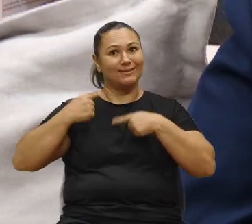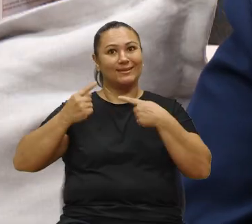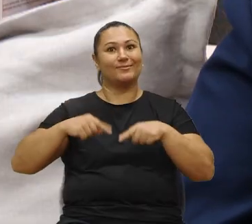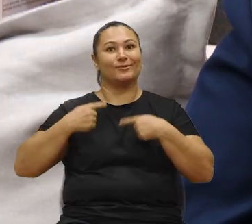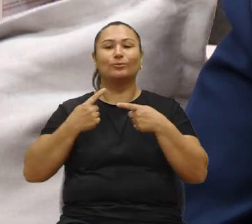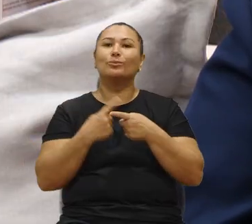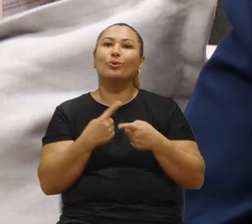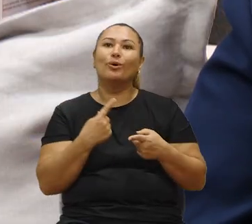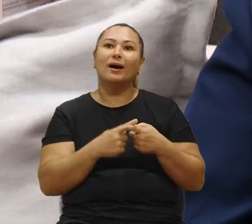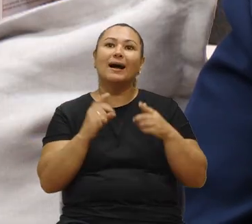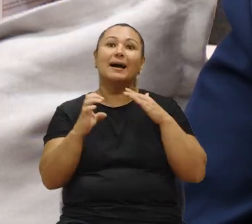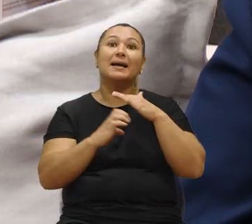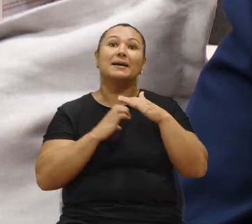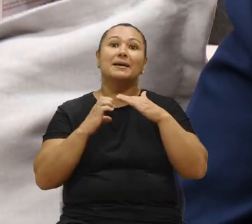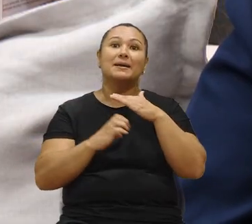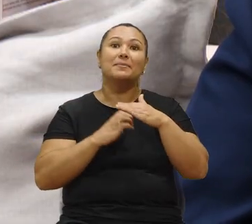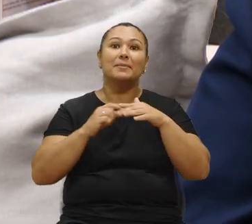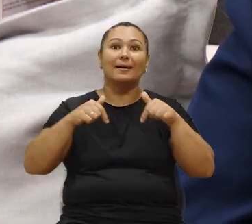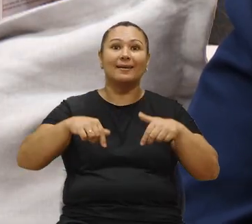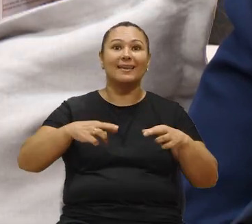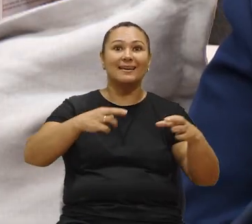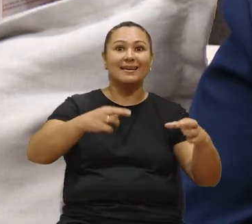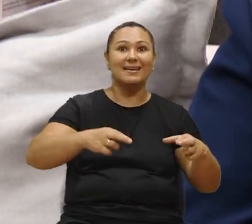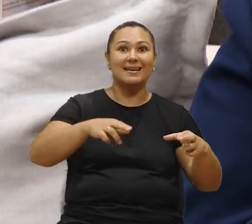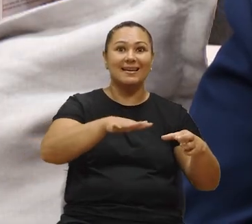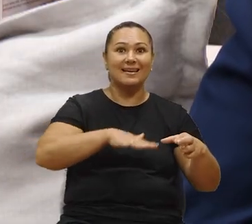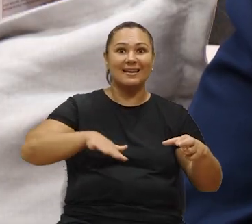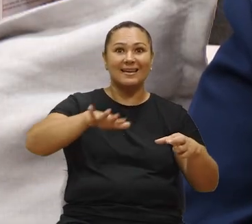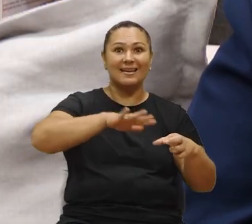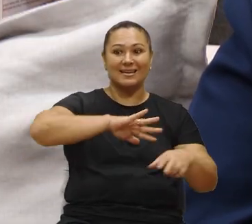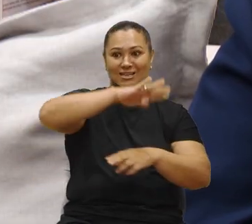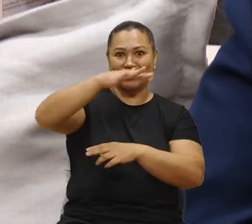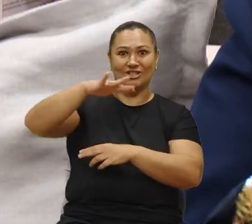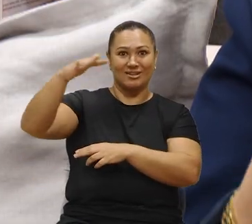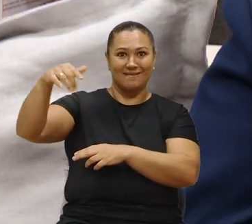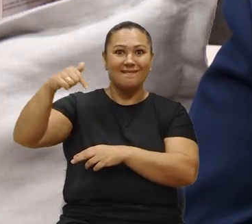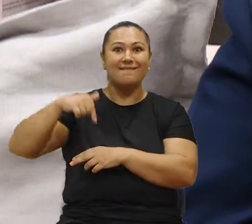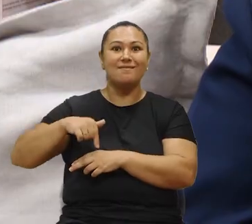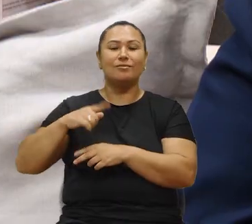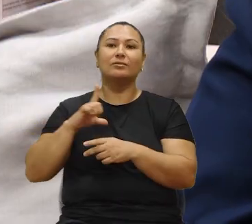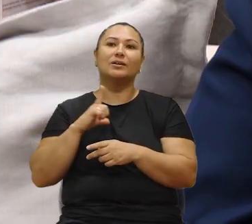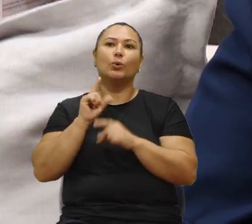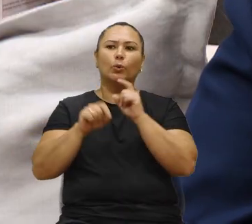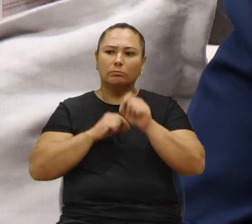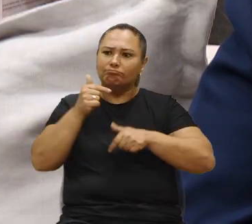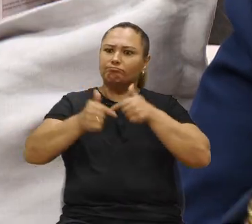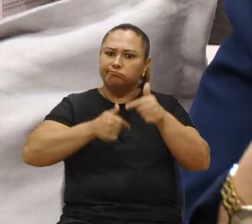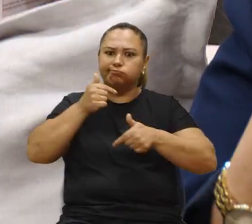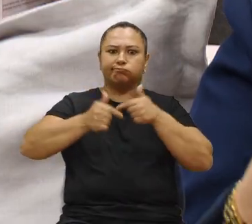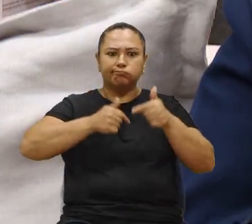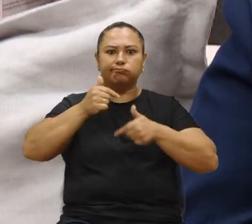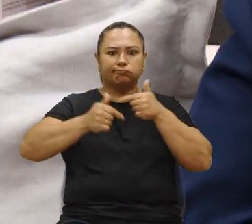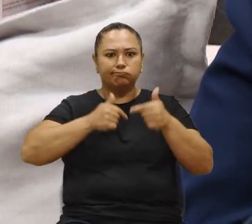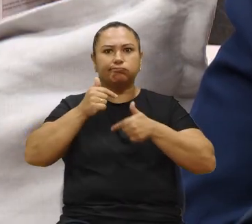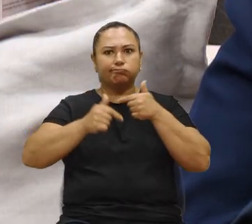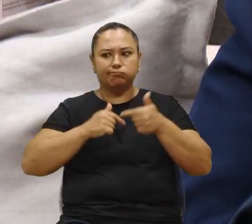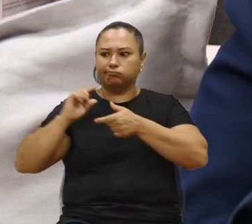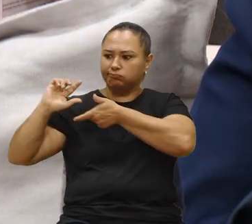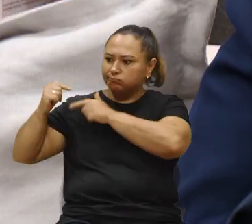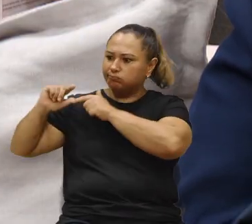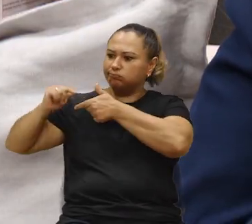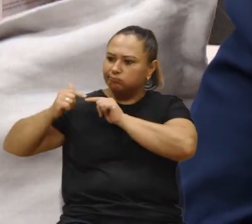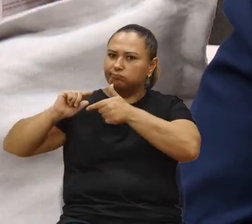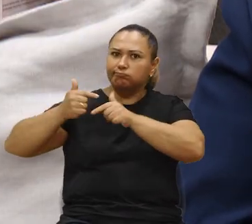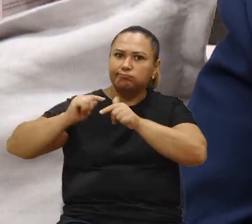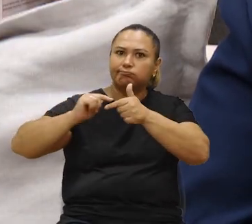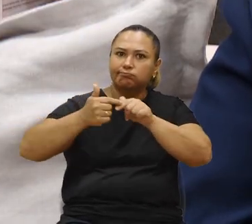desafio, porque as empresas da nossa região, elas têm uma cultura, né, de trabalho,